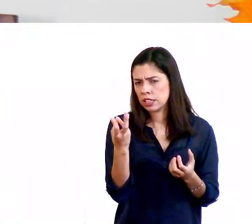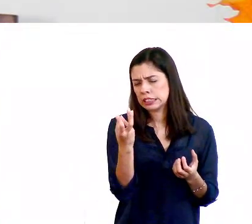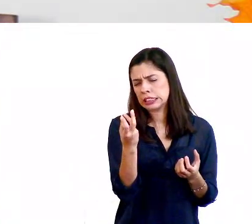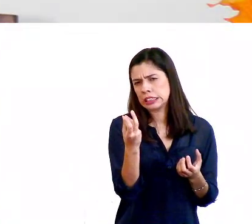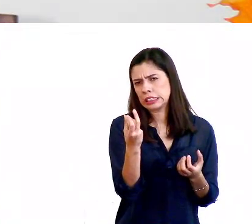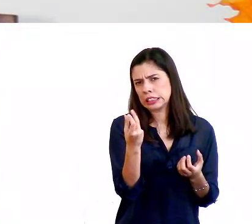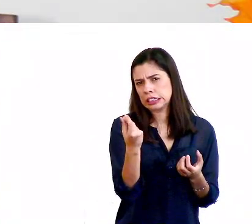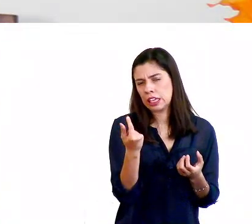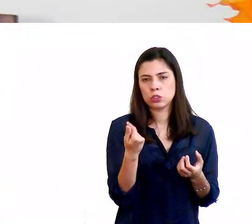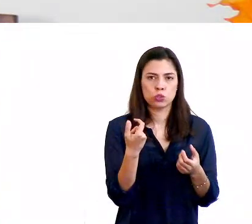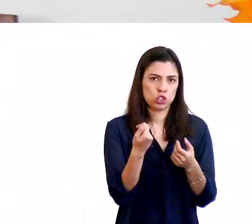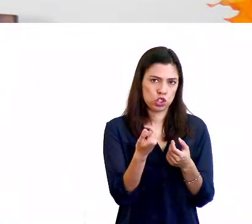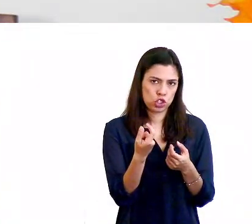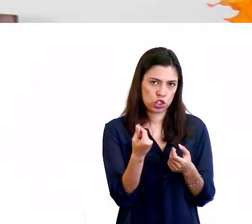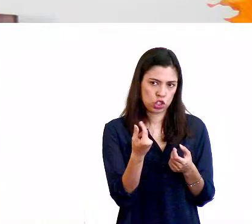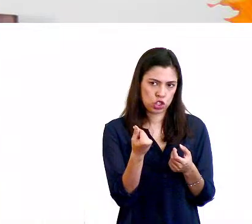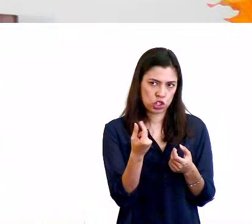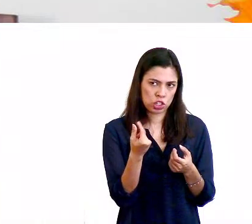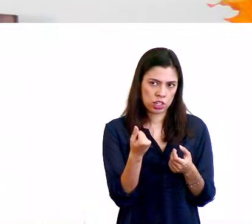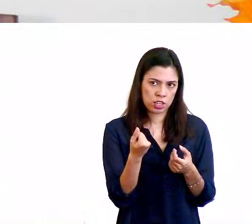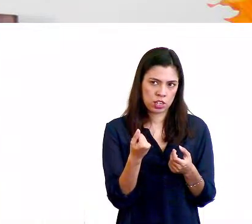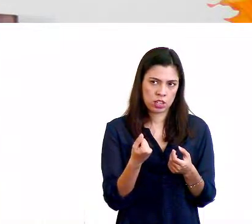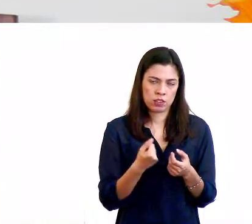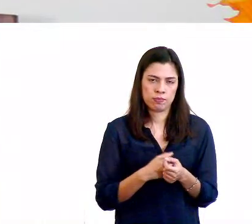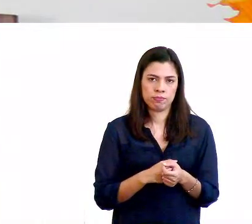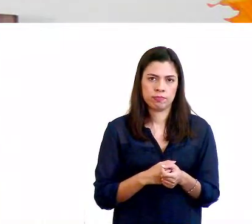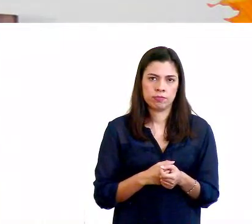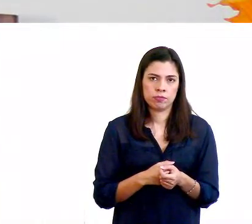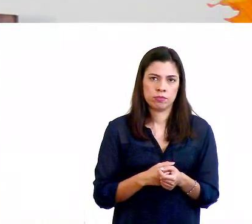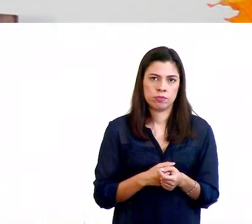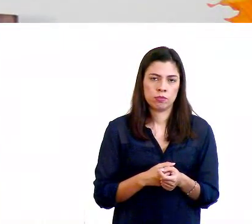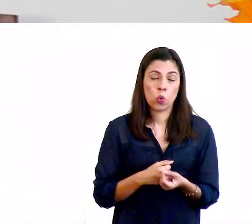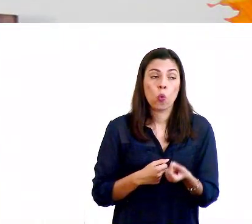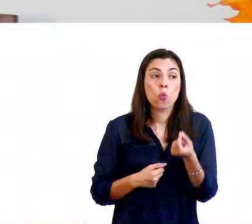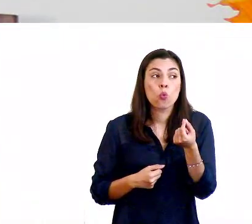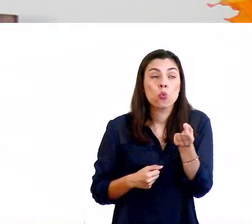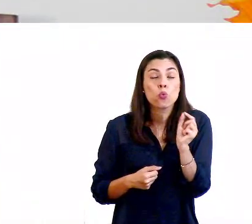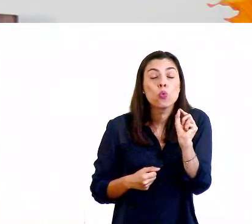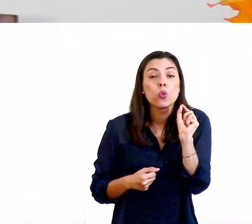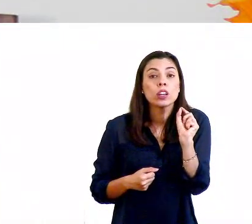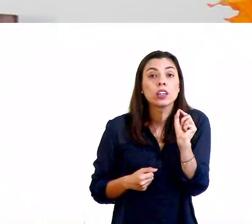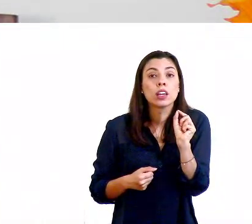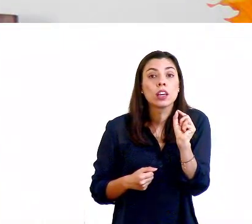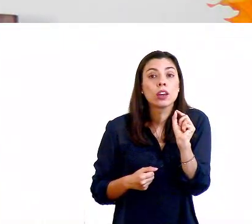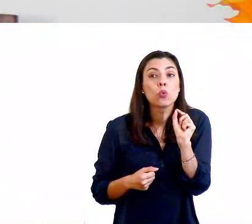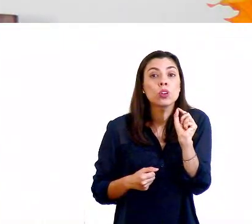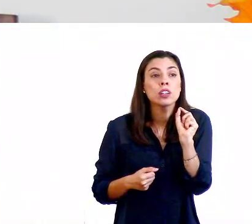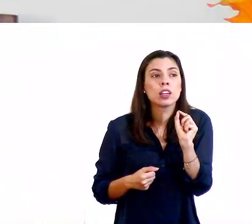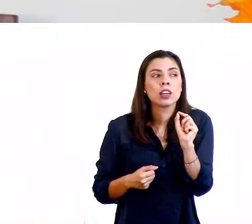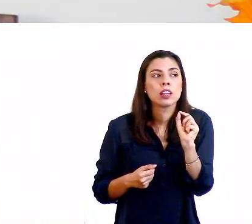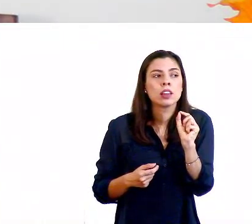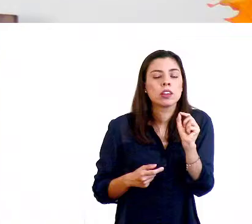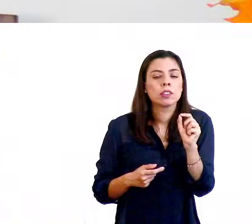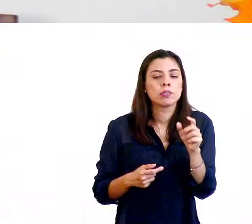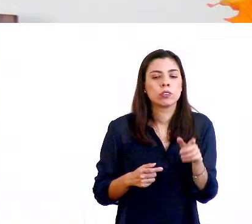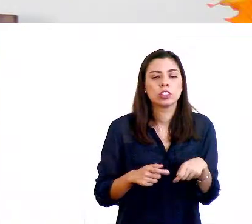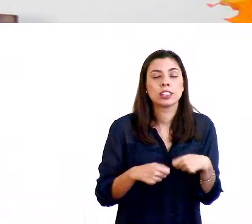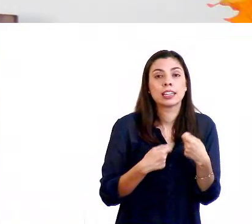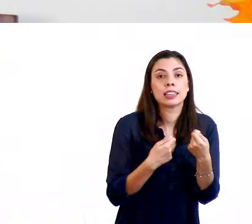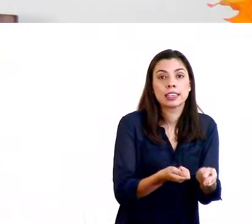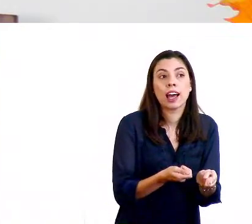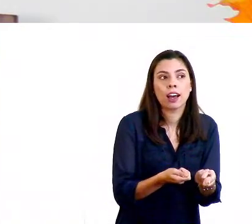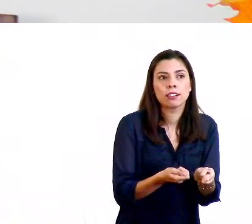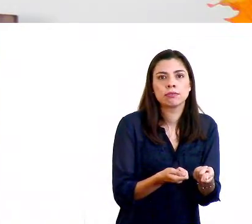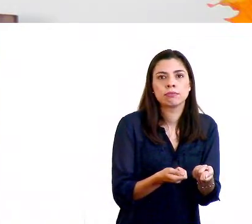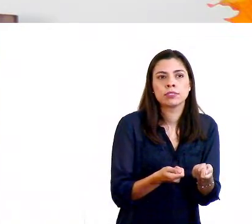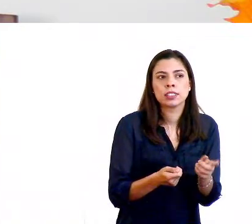tanto dinheiro aqui emprestado. O banco diz, o que você vai deixar de garantia? Qual é o penhor? O que você vai empenhorar? Que garantia você